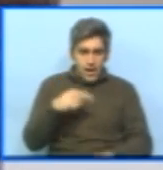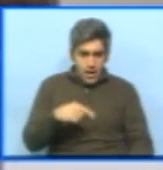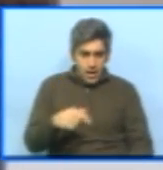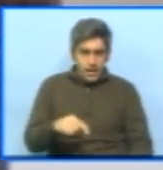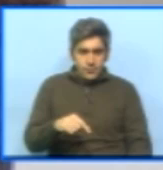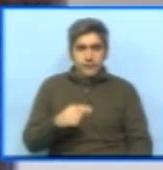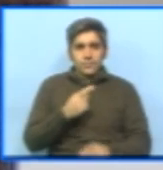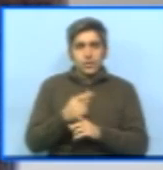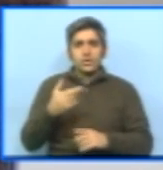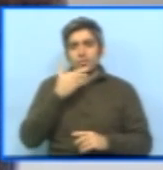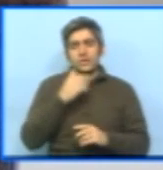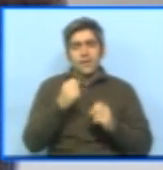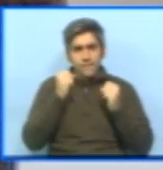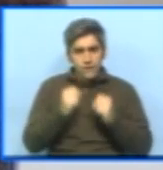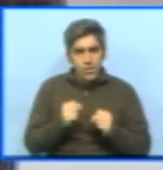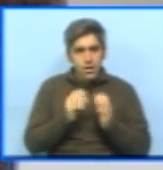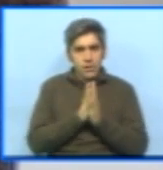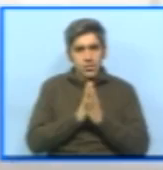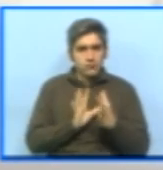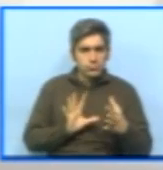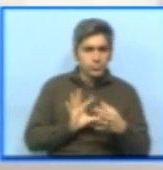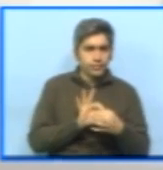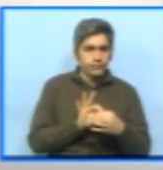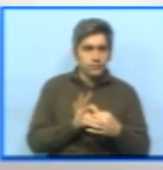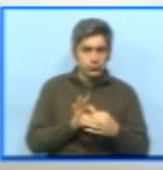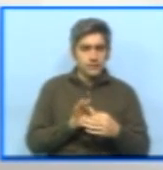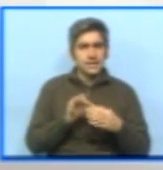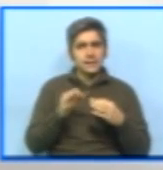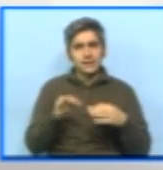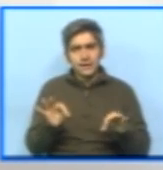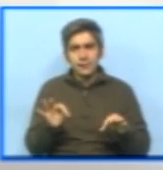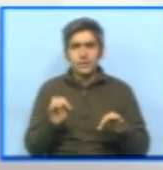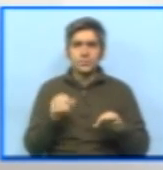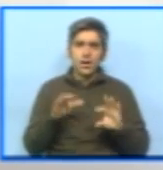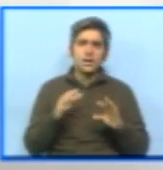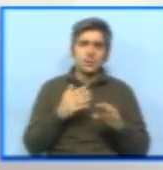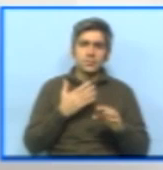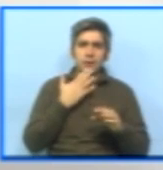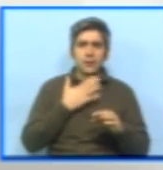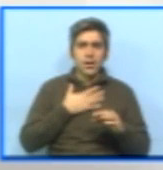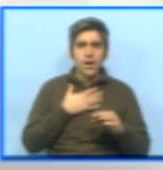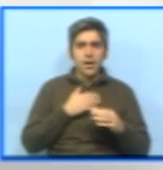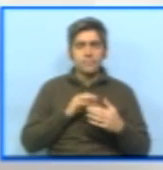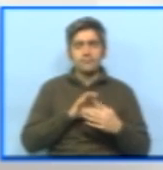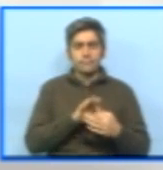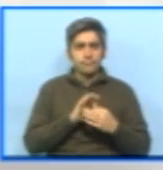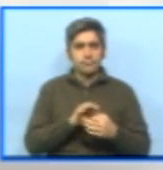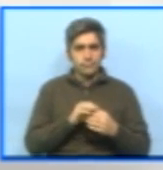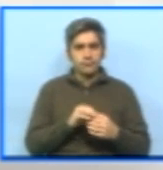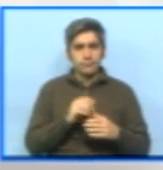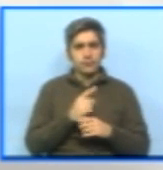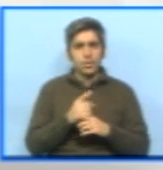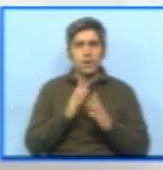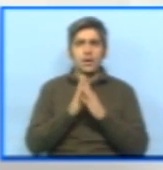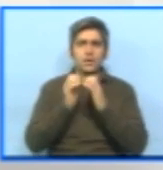Porque é uma experiência forte de Igreja, na simplicidade, mas na Igreja como ela